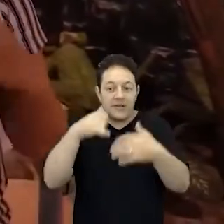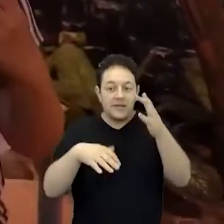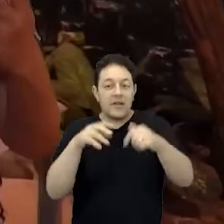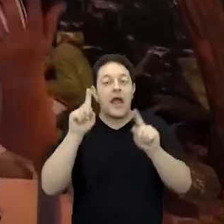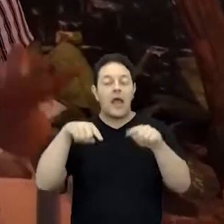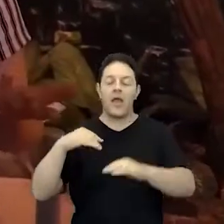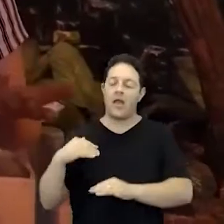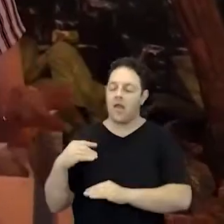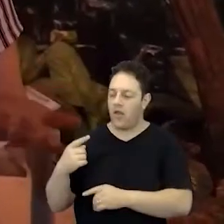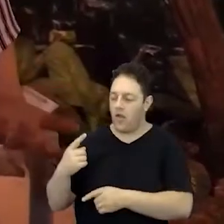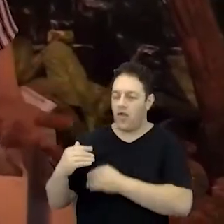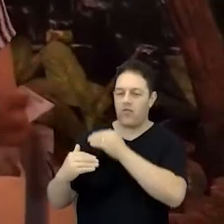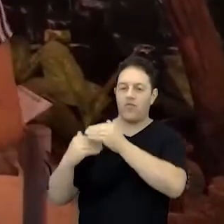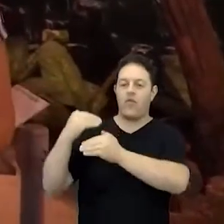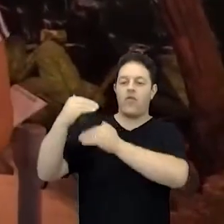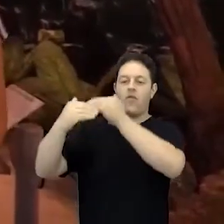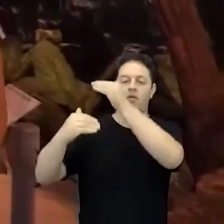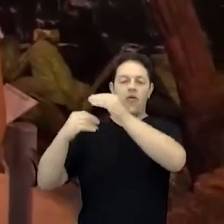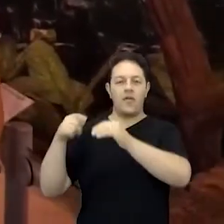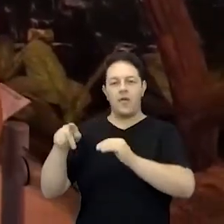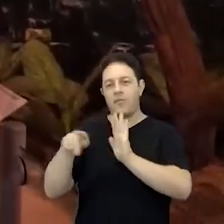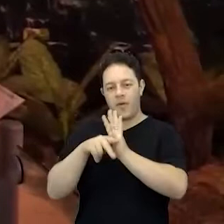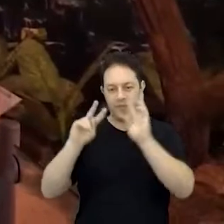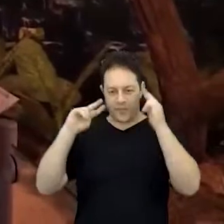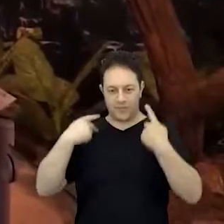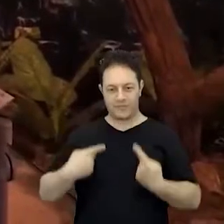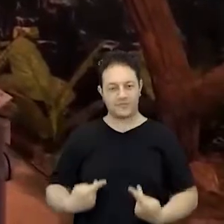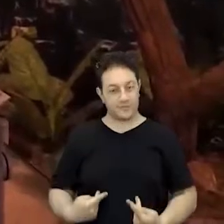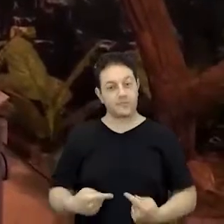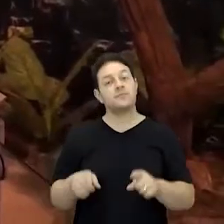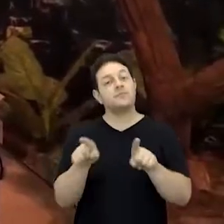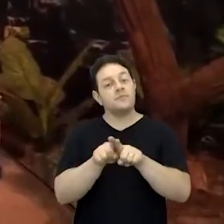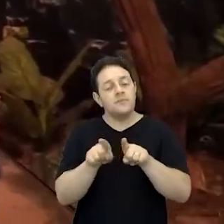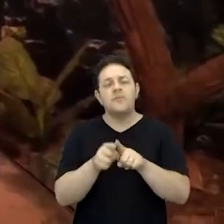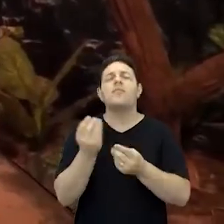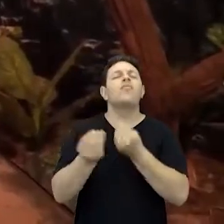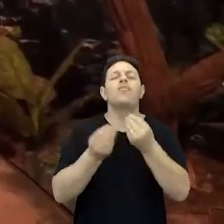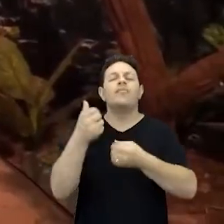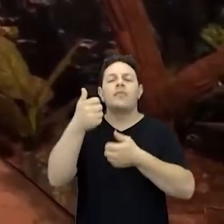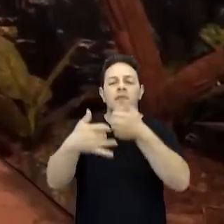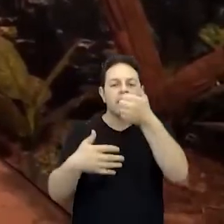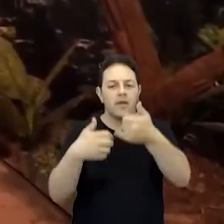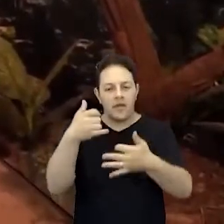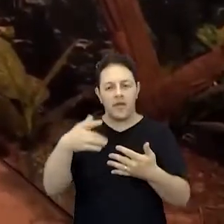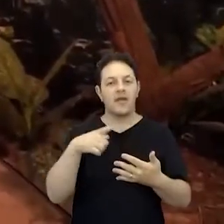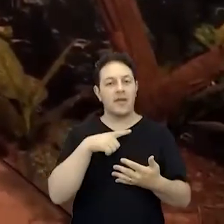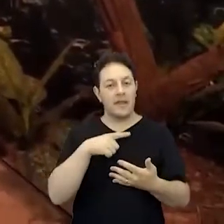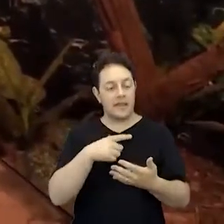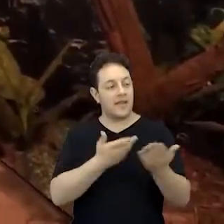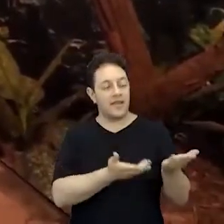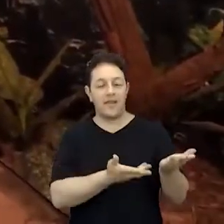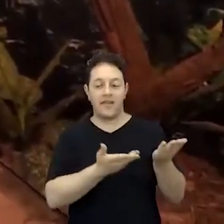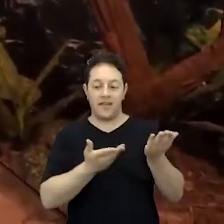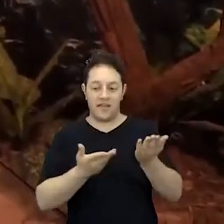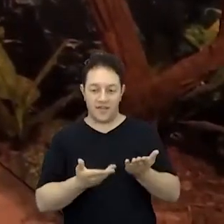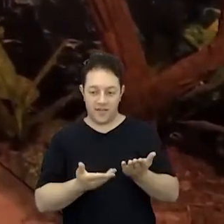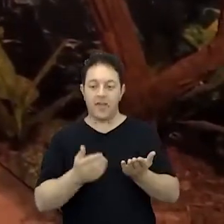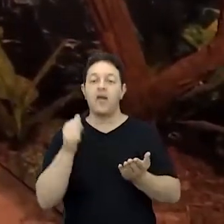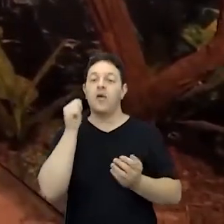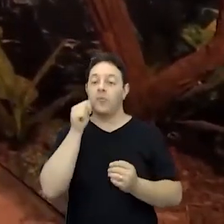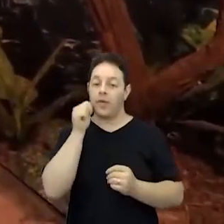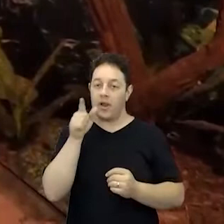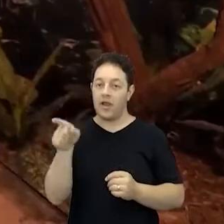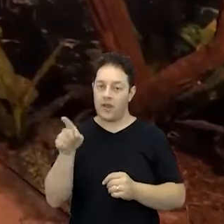aí da evolução humana e para falar também a respeito disso a gente tá aqui recebendo a